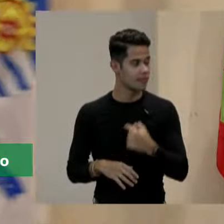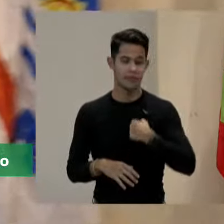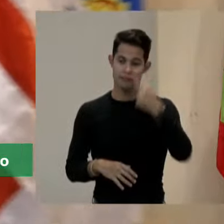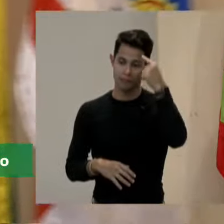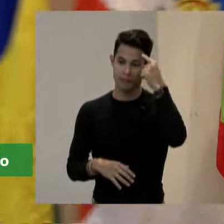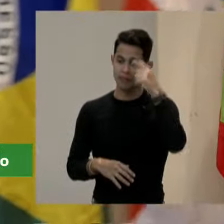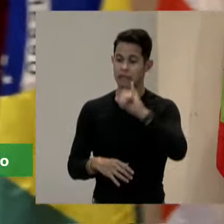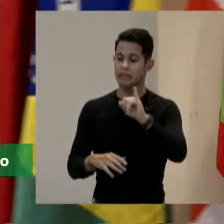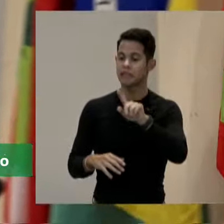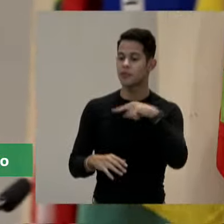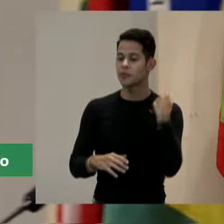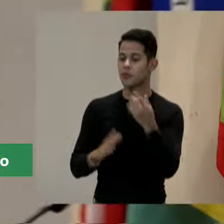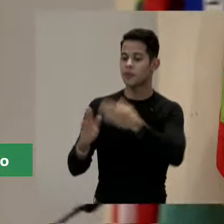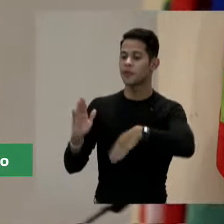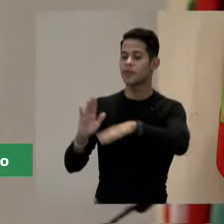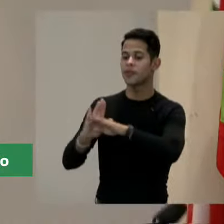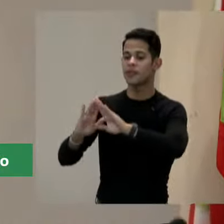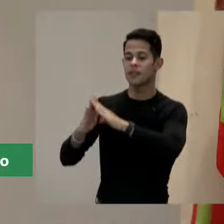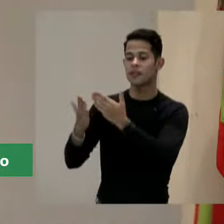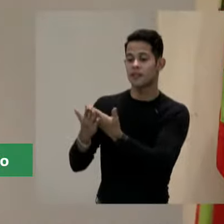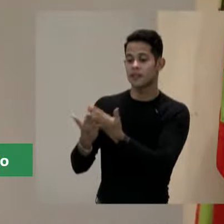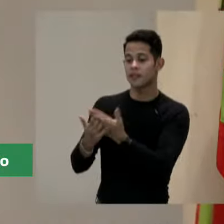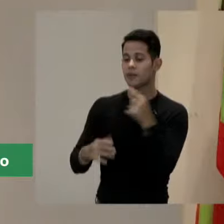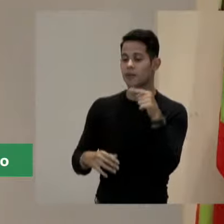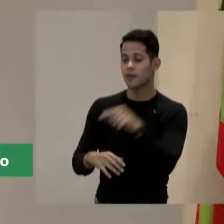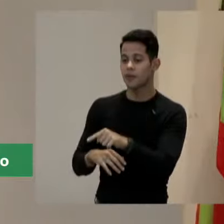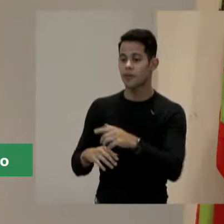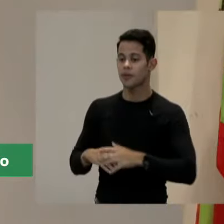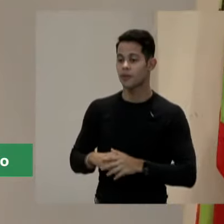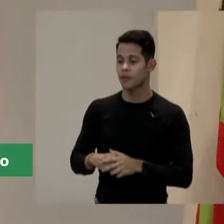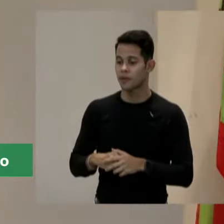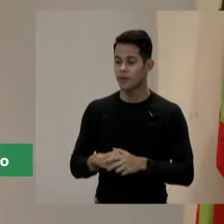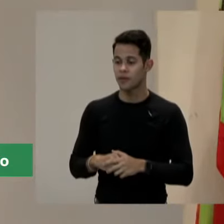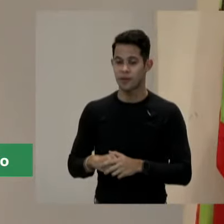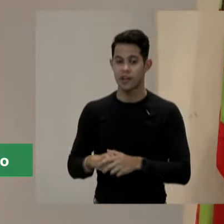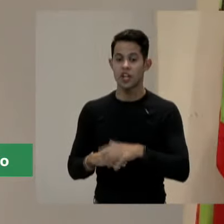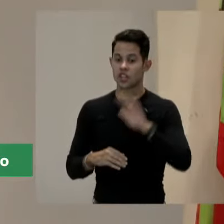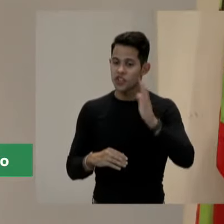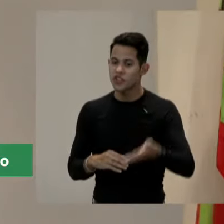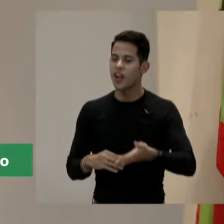policial está do nosso lado. A senhora tem mão. Chega dando na cara.